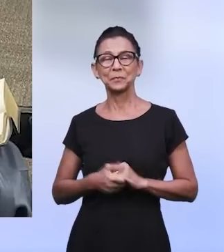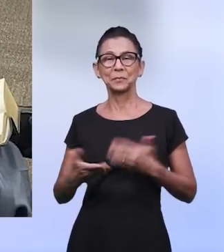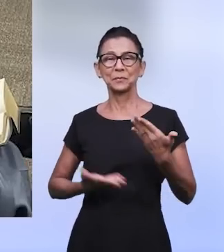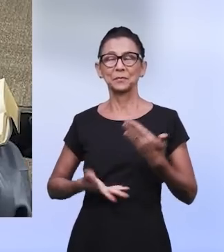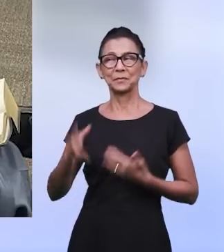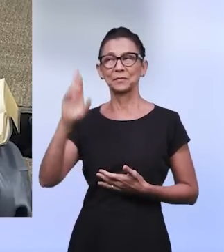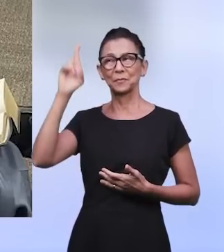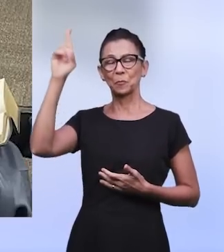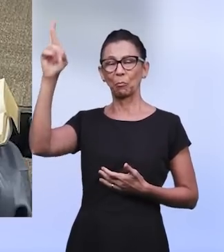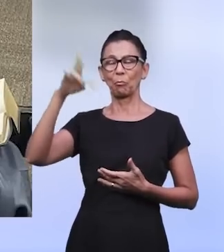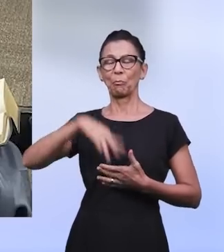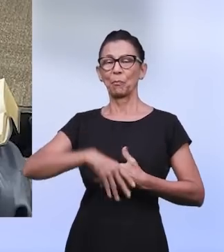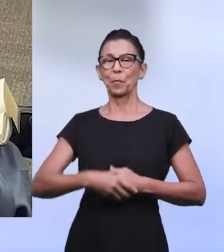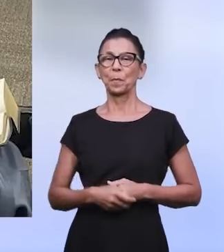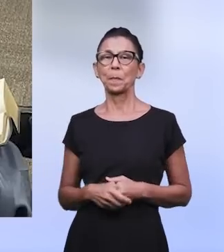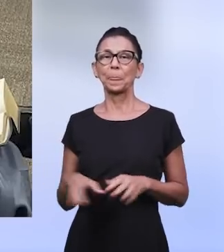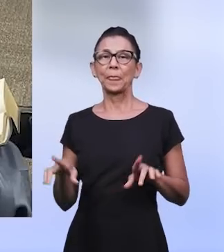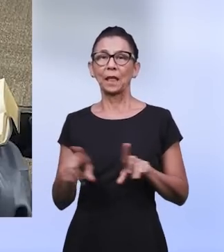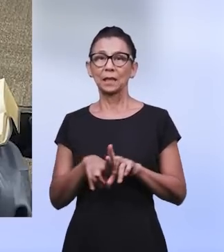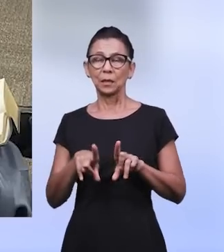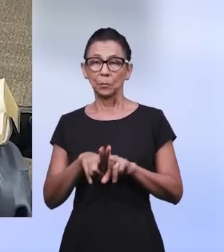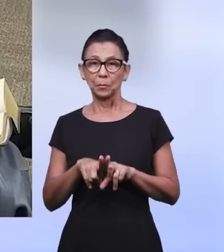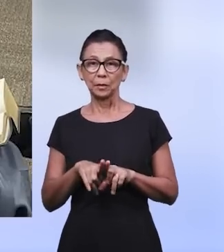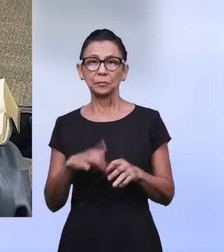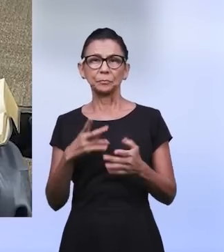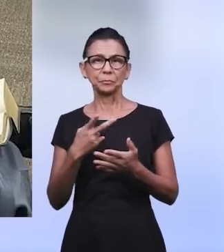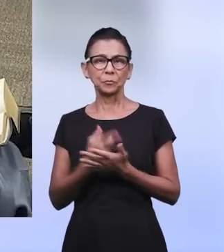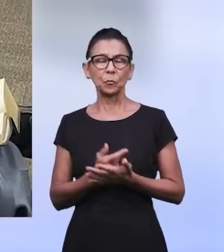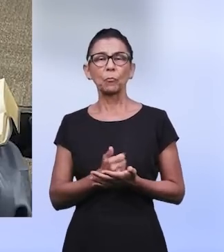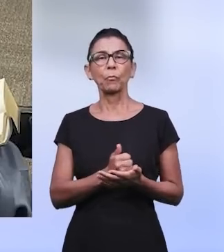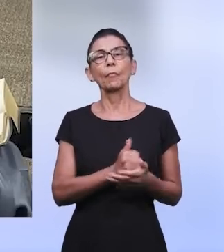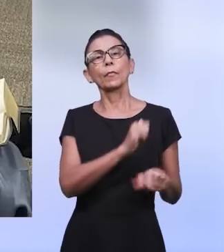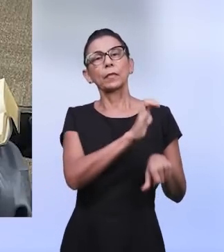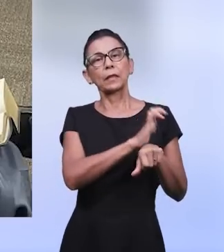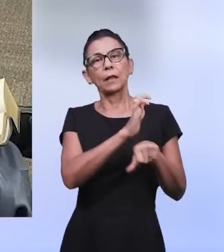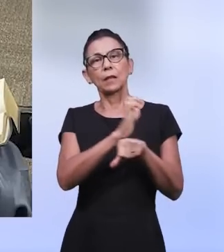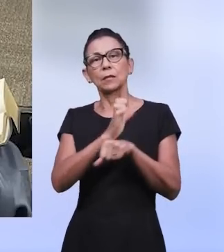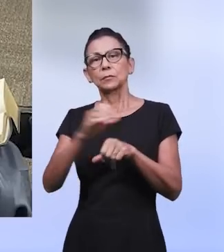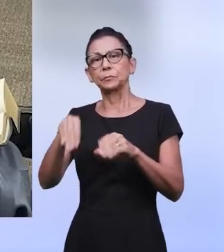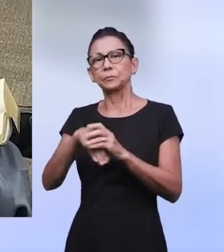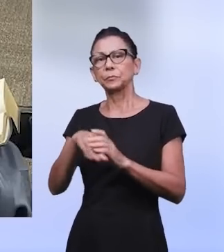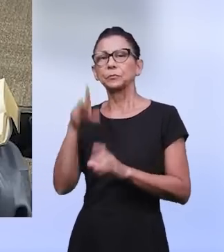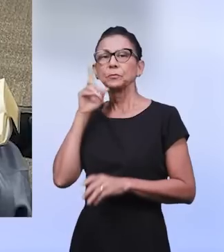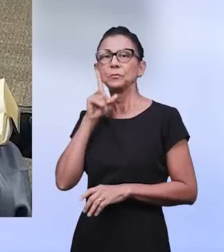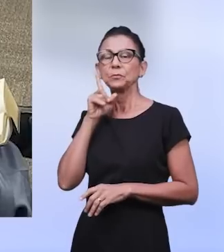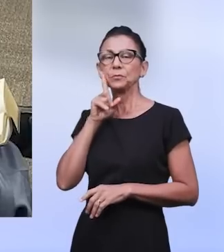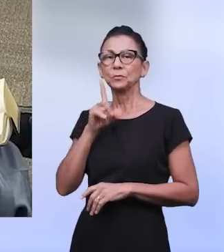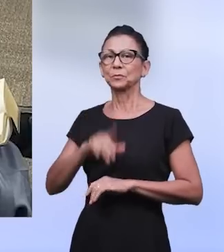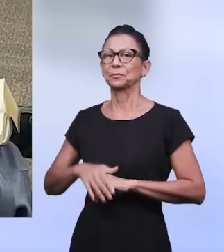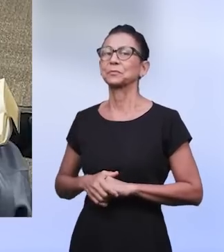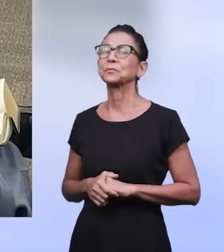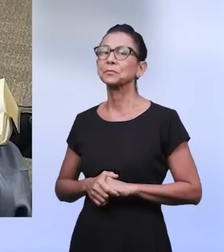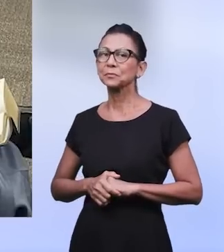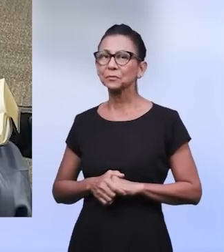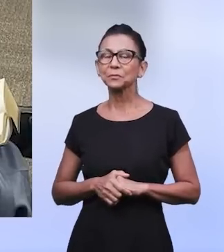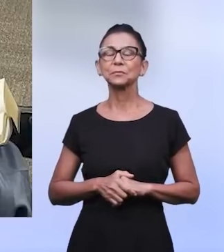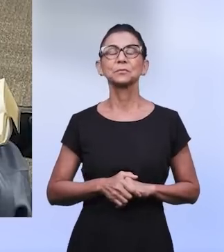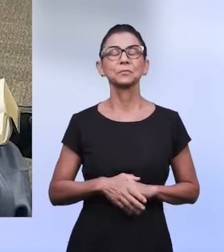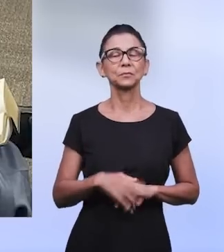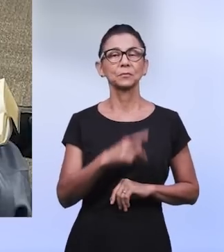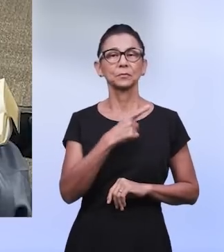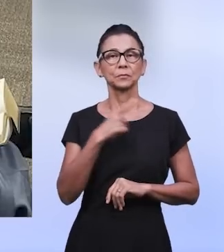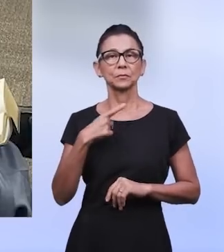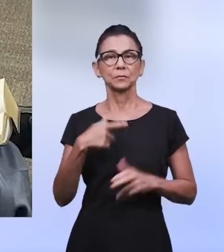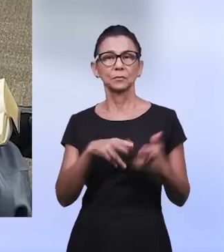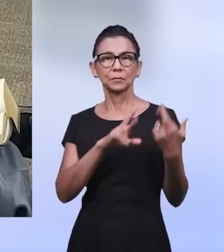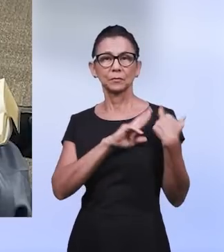Cristo. A ICM de Newark recebeu membros dos estados de Nova Jersey, Nova York, da Pensilvânia e de Connecticut. O pastor Nairon Pimentel